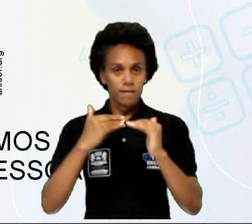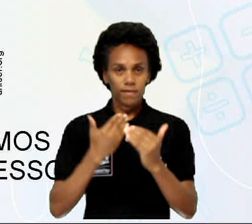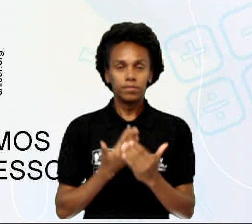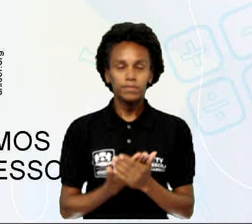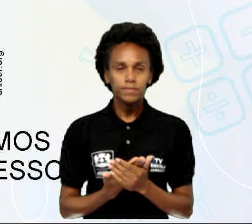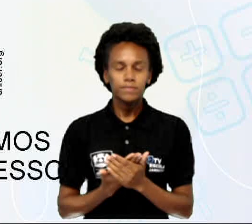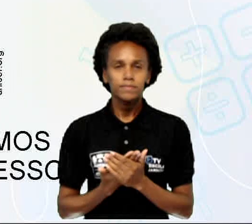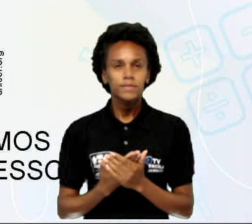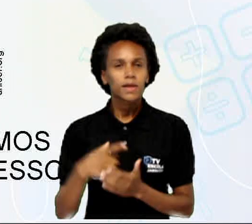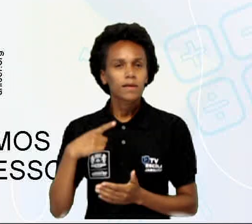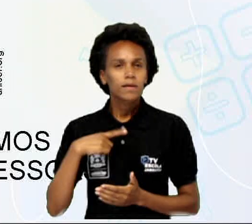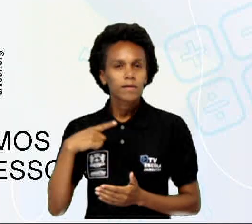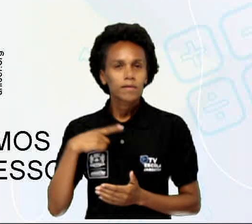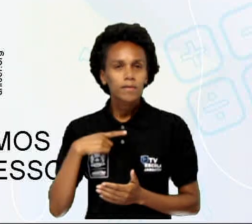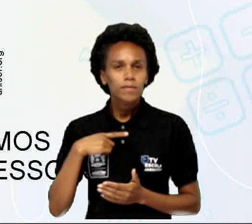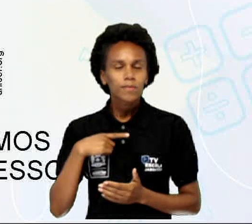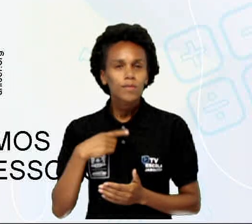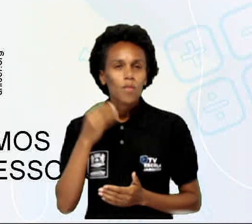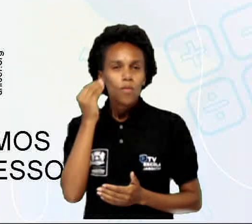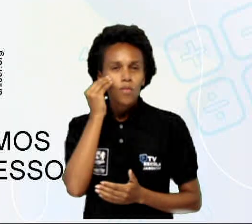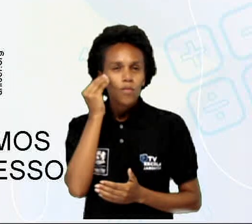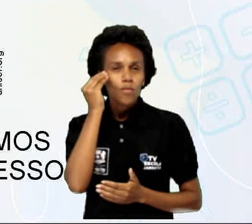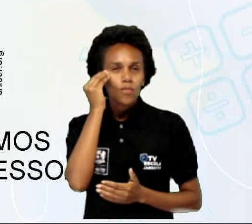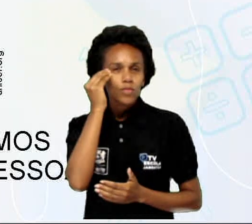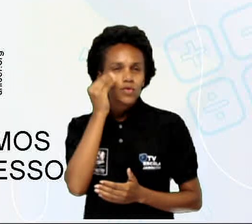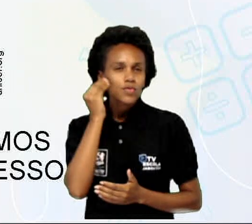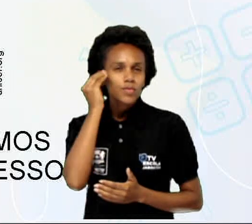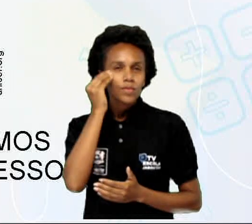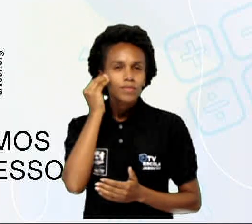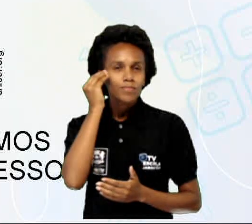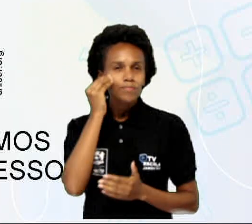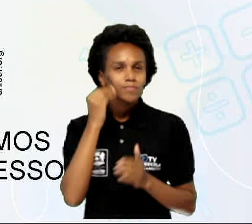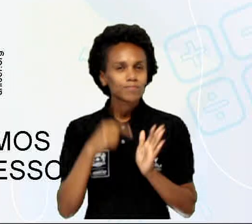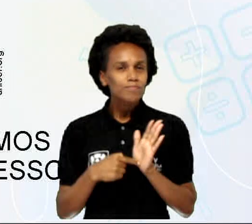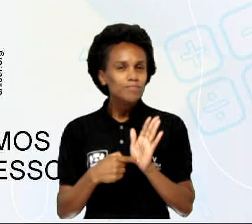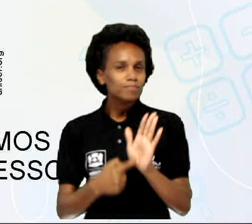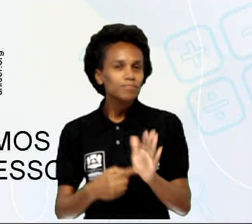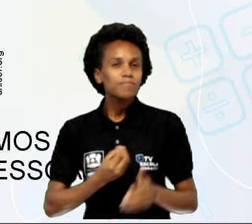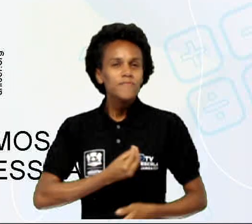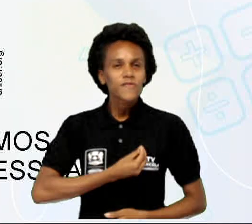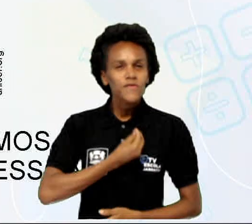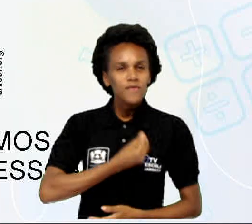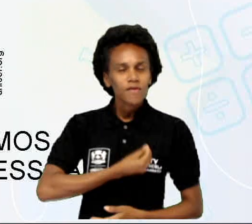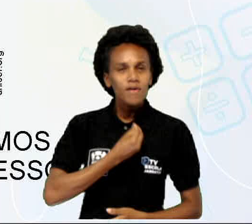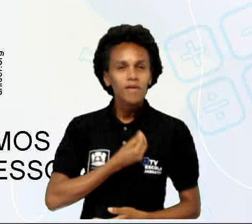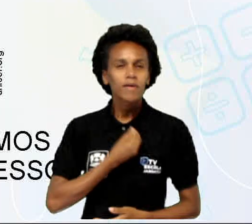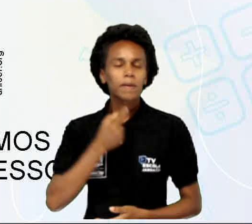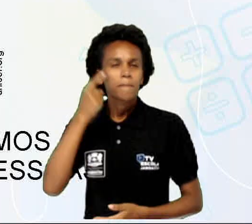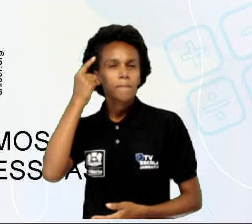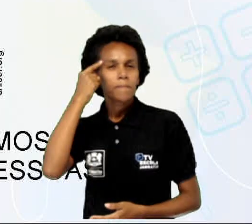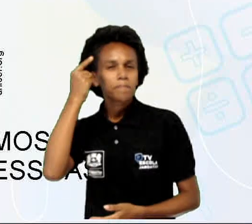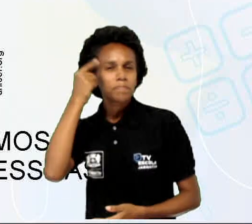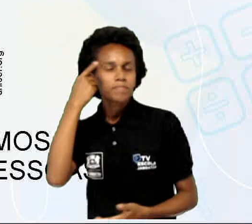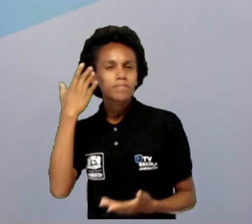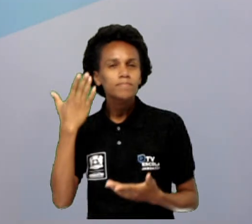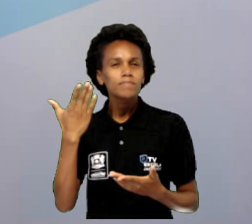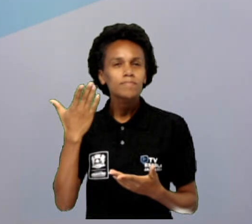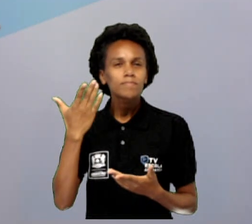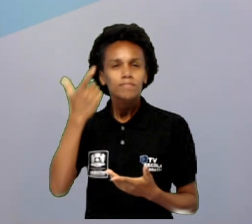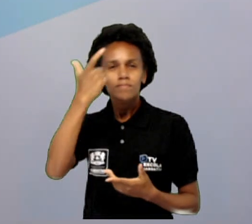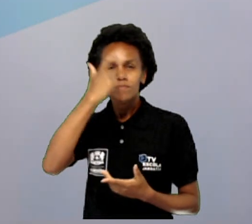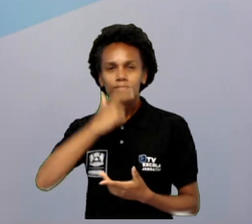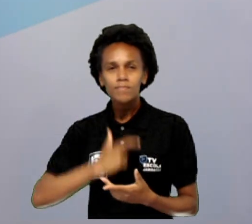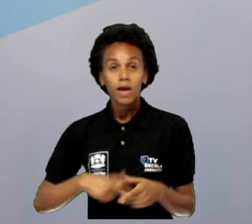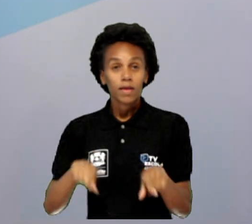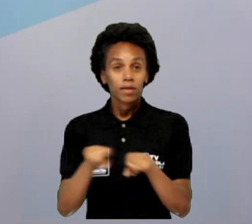trocarmos experiências de vida, da forma de pensar, da forma de ser e